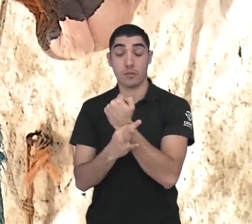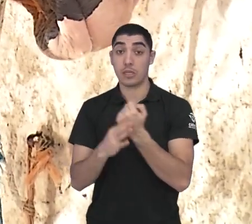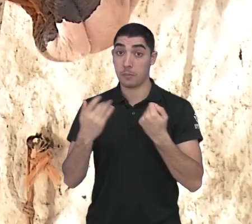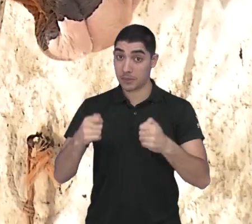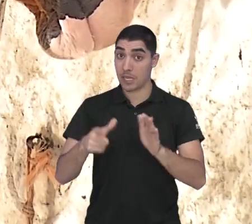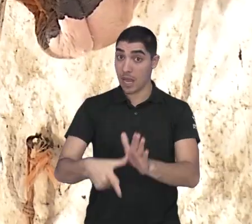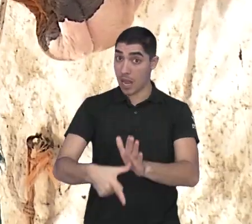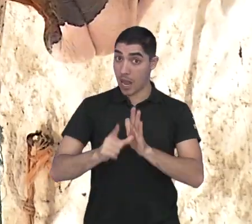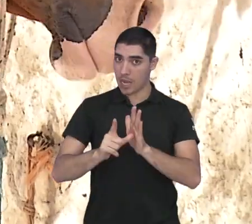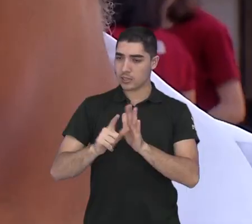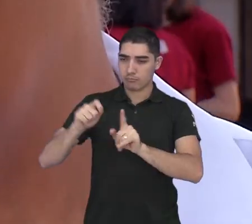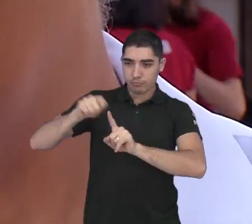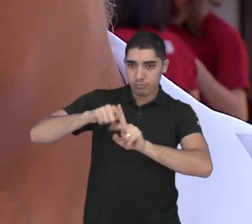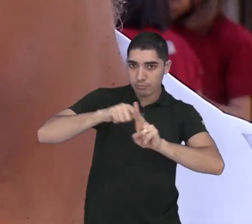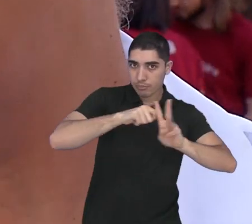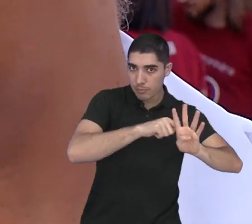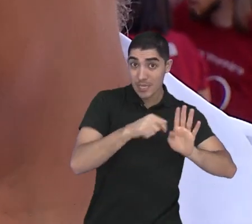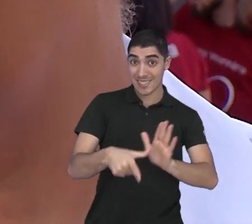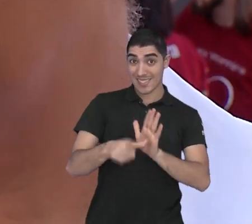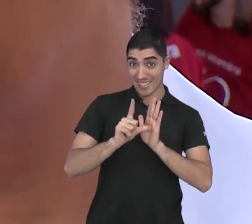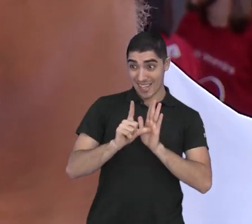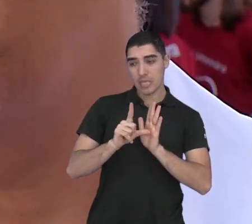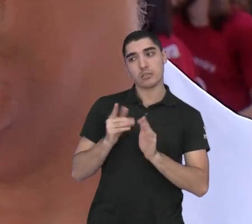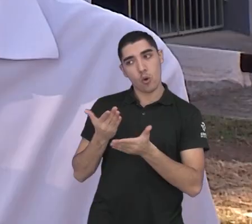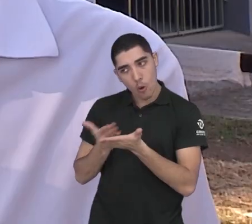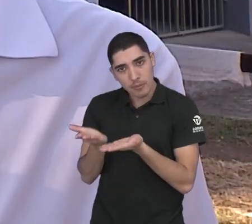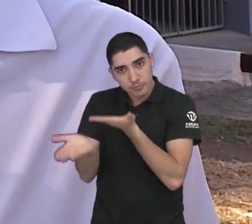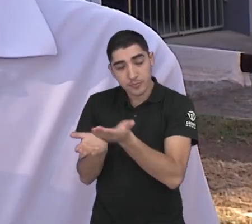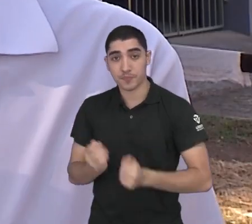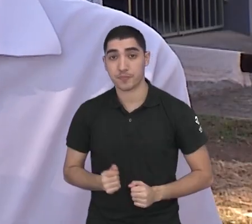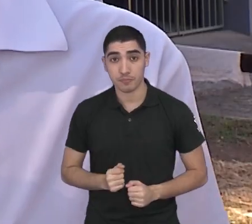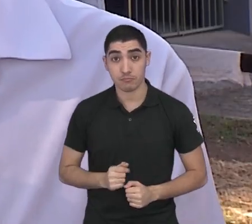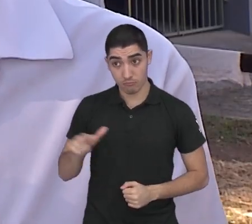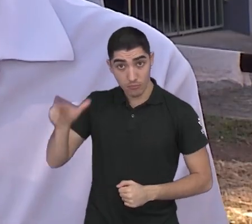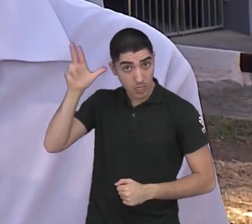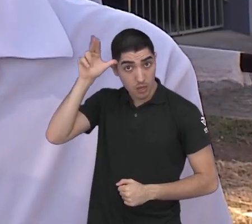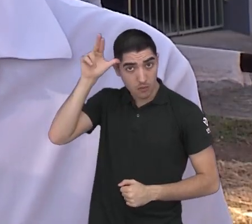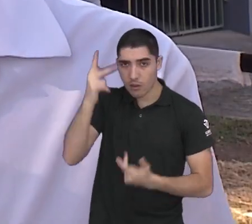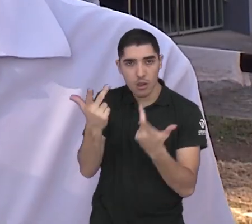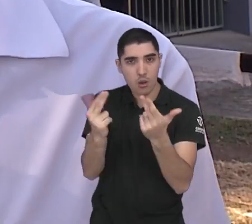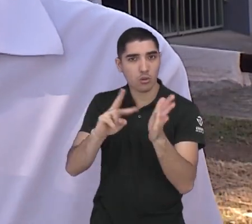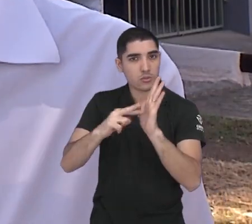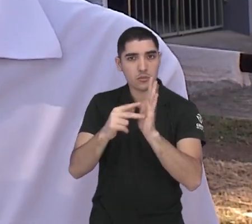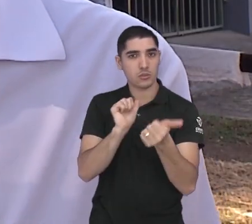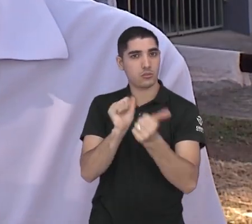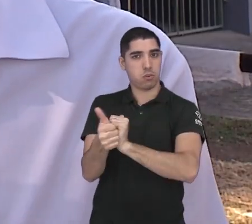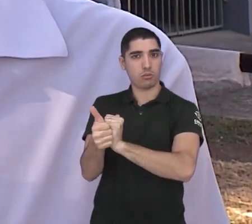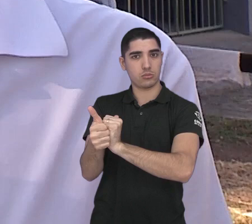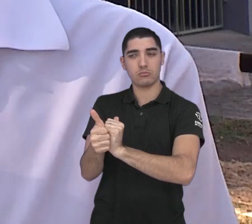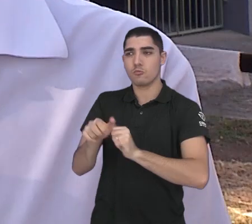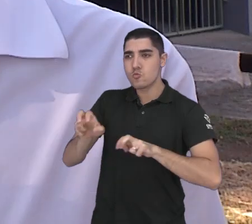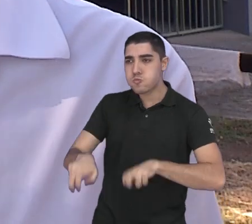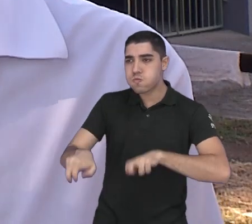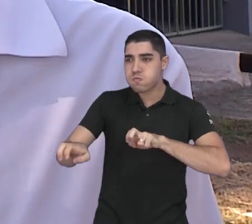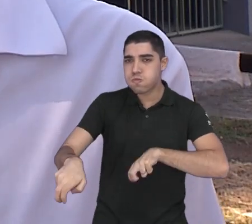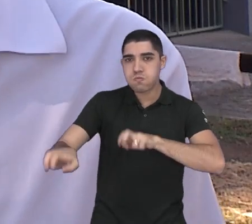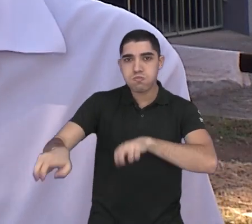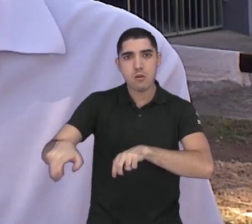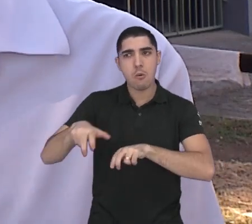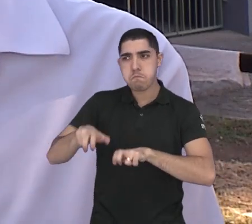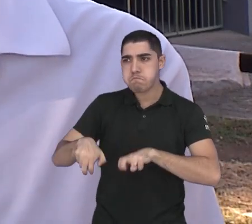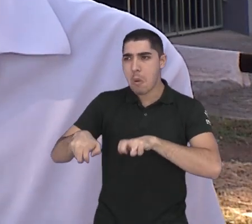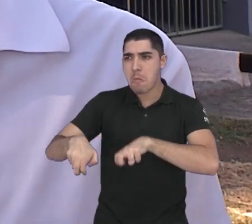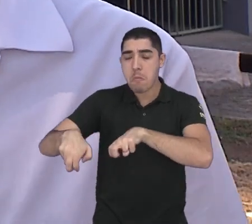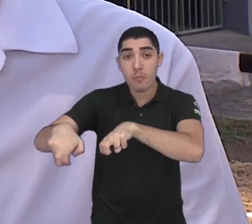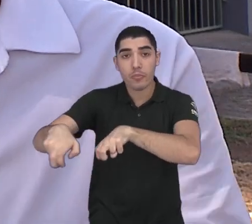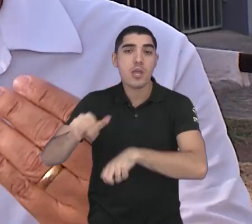deve começar meses antes, como explica o professor Joffre. O cavalo é um atleta. Os cavalos de romaria devem ser considerados como